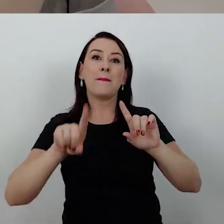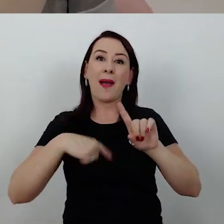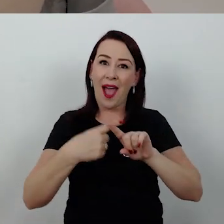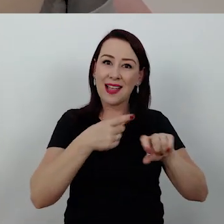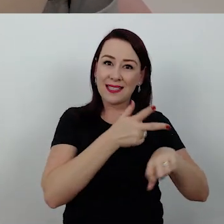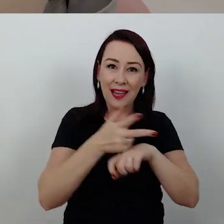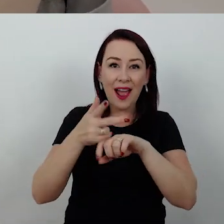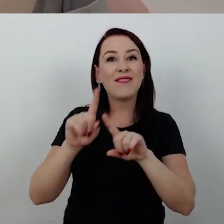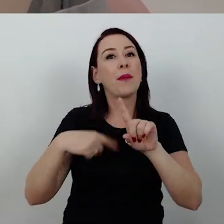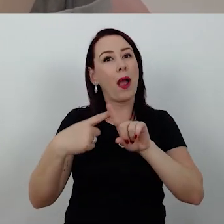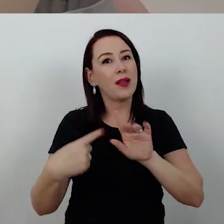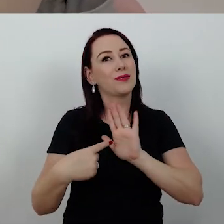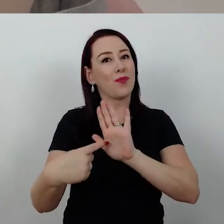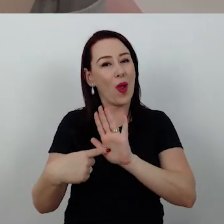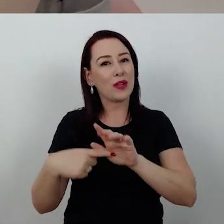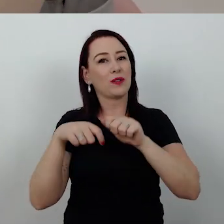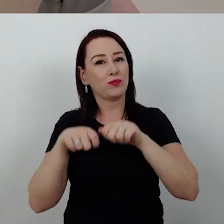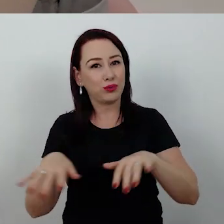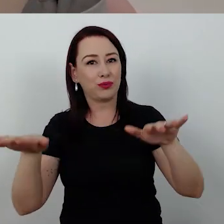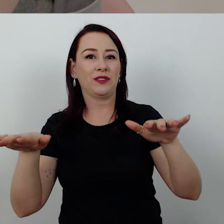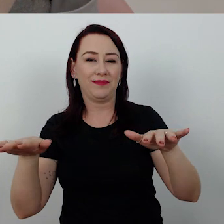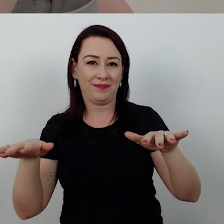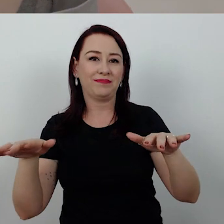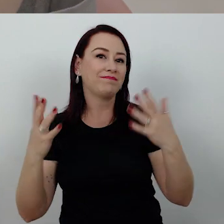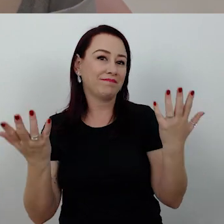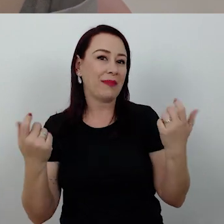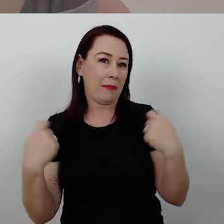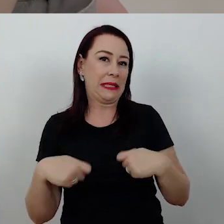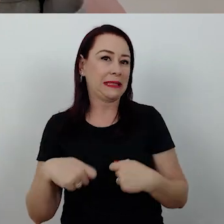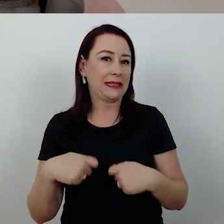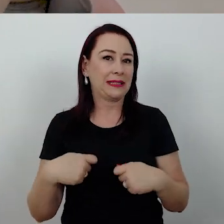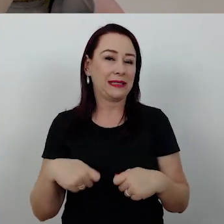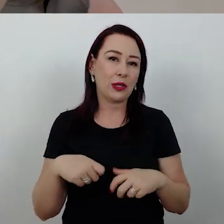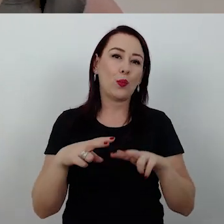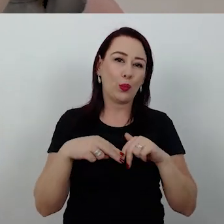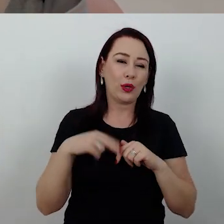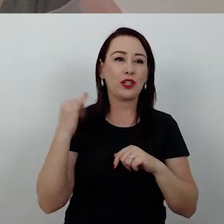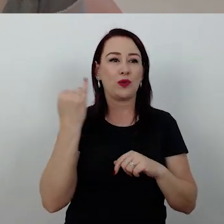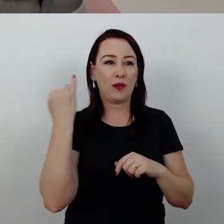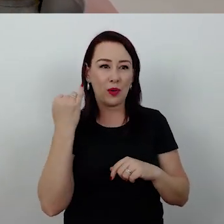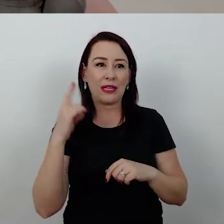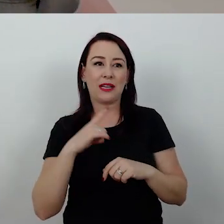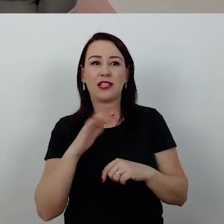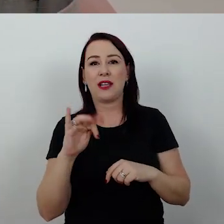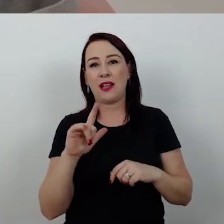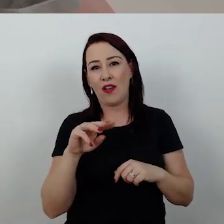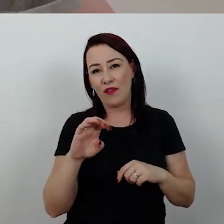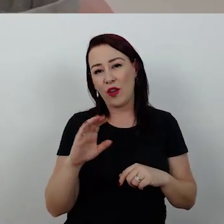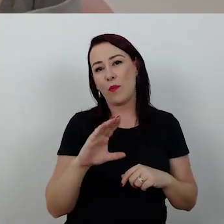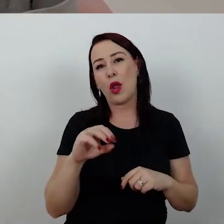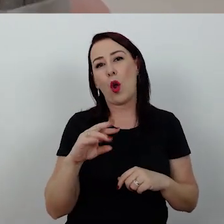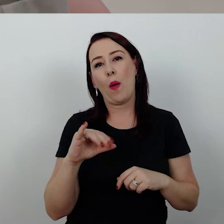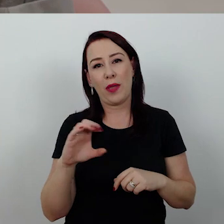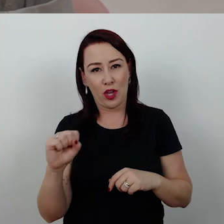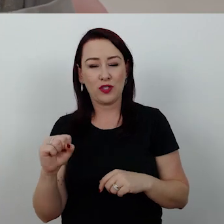produção escoar e acontecer na cidade, a gente precisa que essas produções aconteçam. Então, por isso, a importância de se ter uma Film